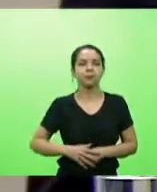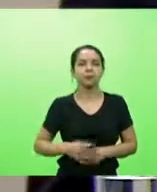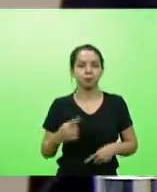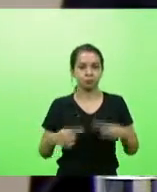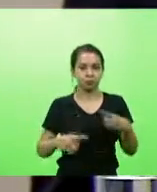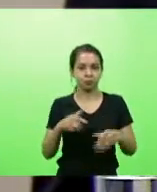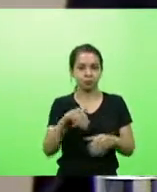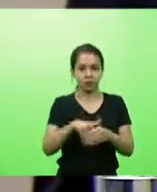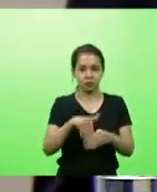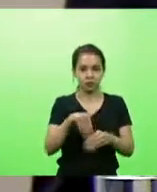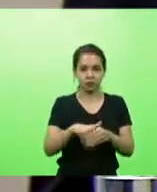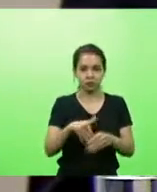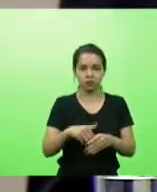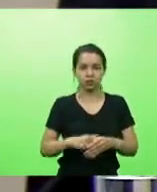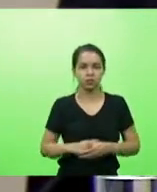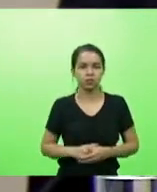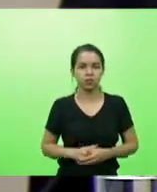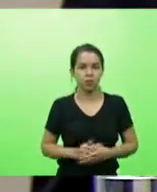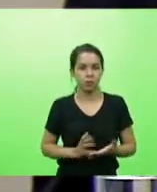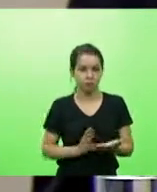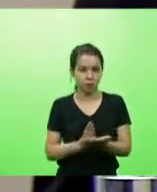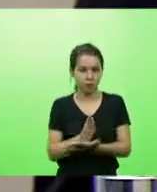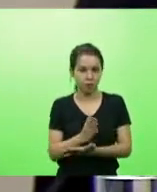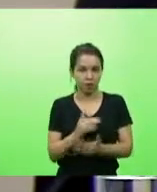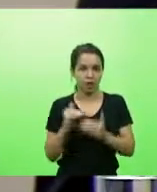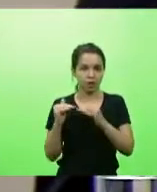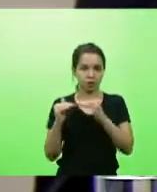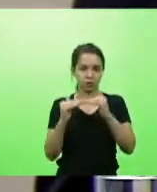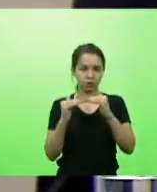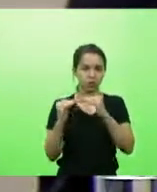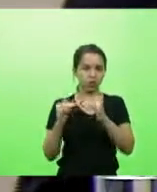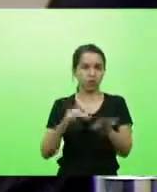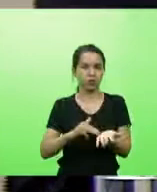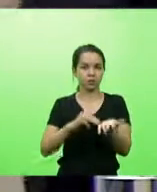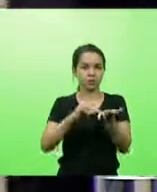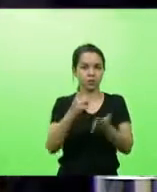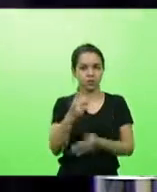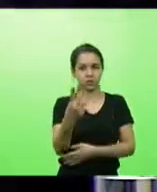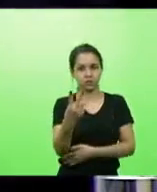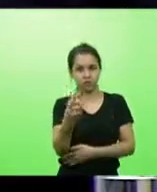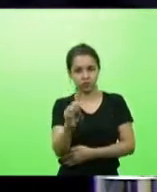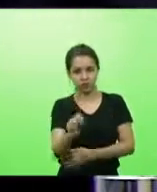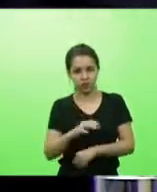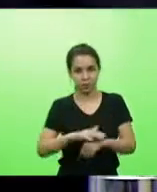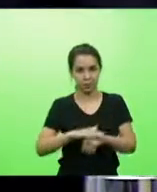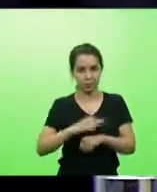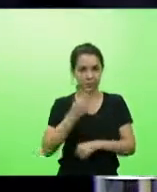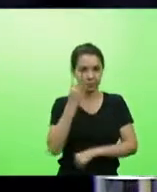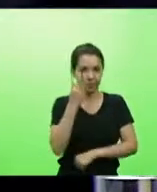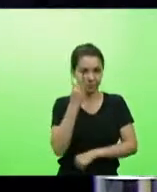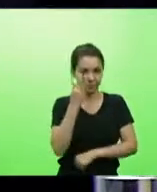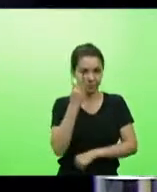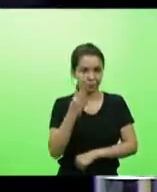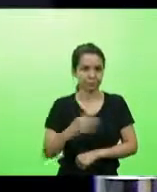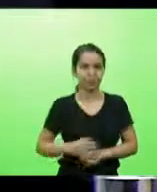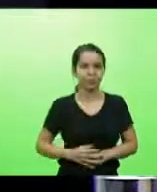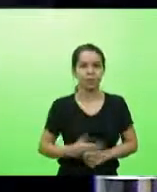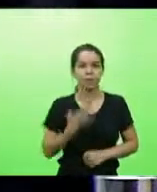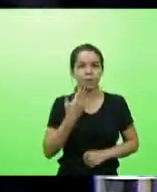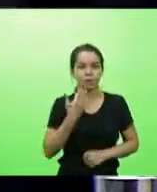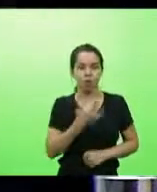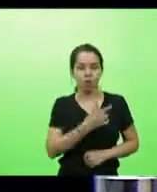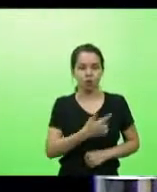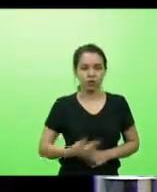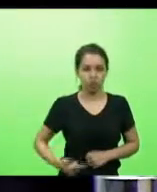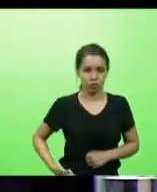permaneçam como se encontra. Aprovado por unanimidade. Moção 128, autor deputado Fernando Krelink, apelando ao governador de Estado